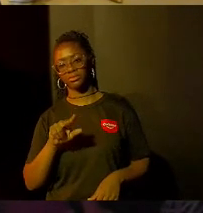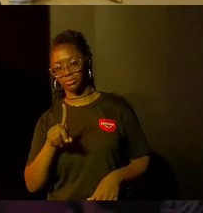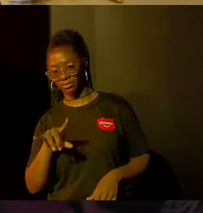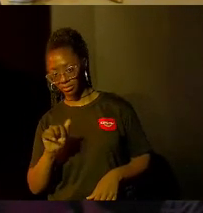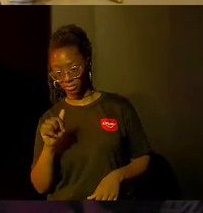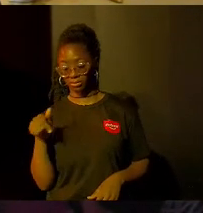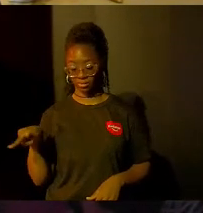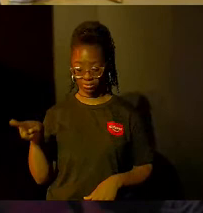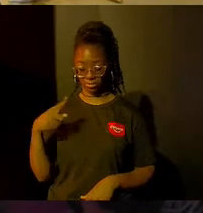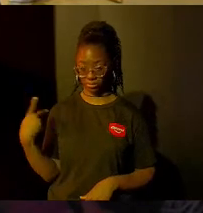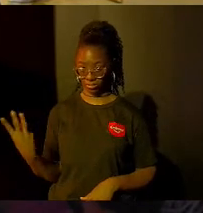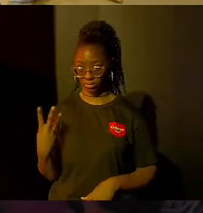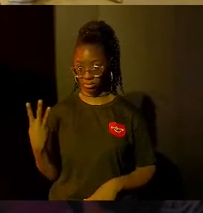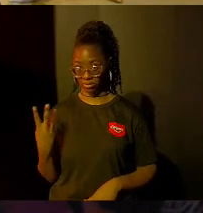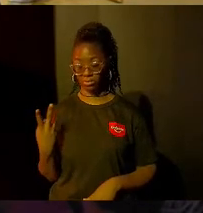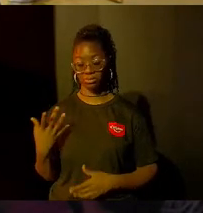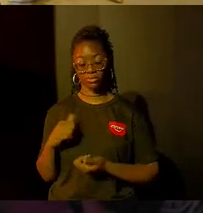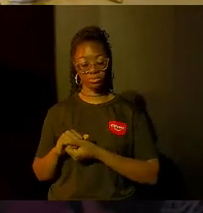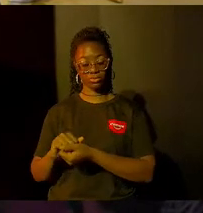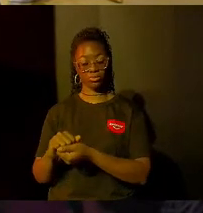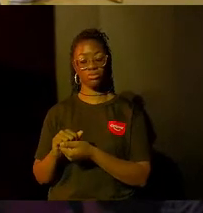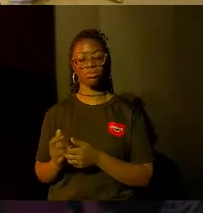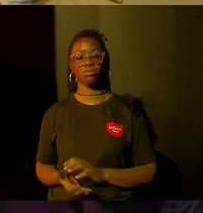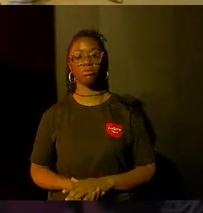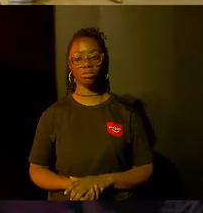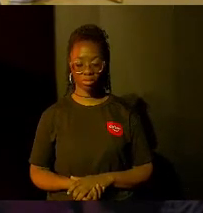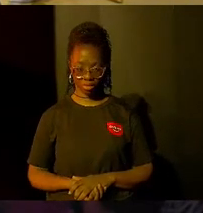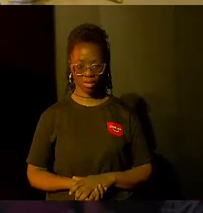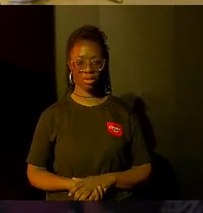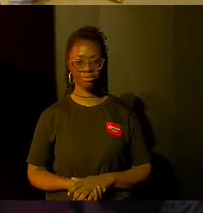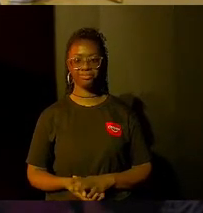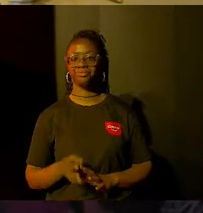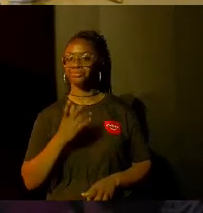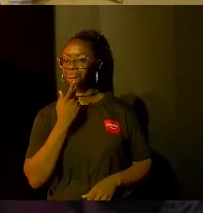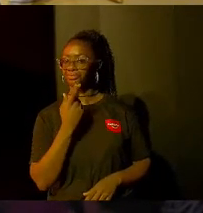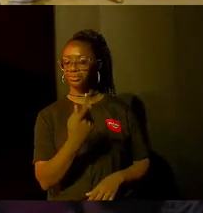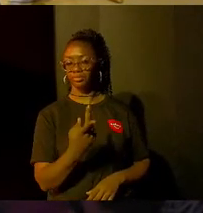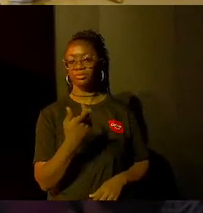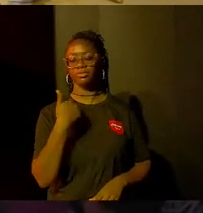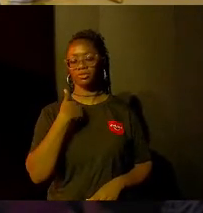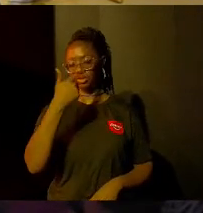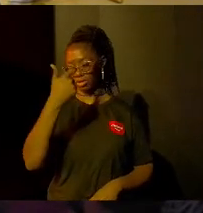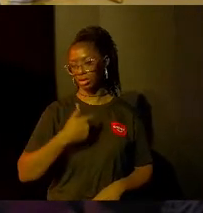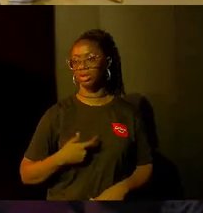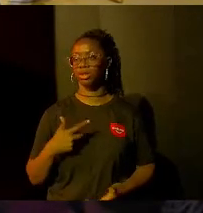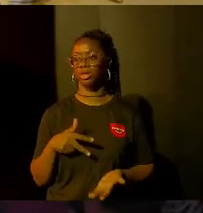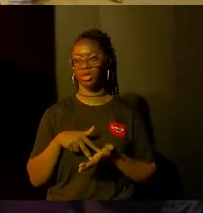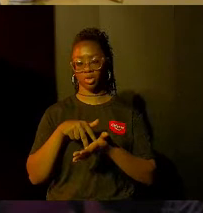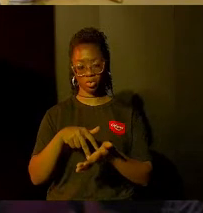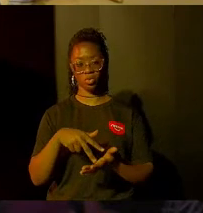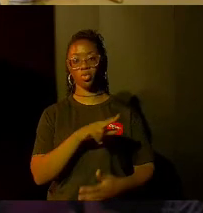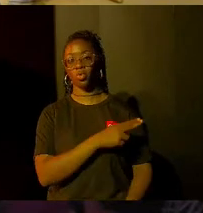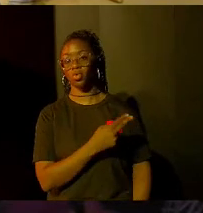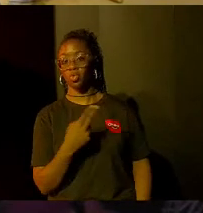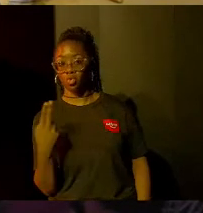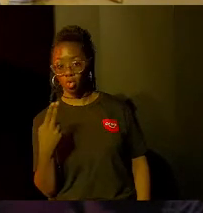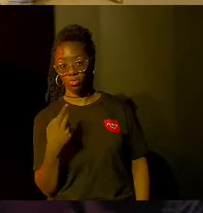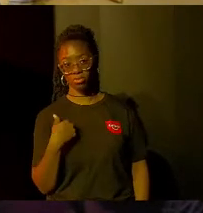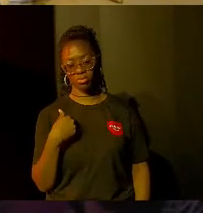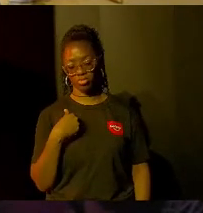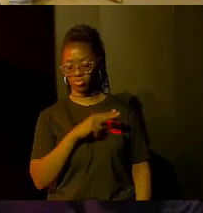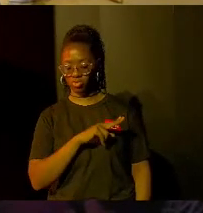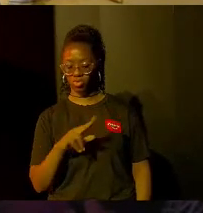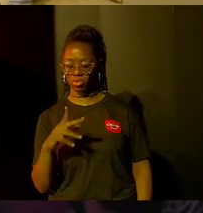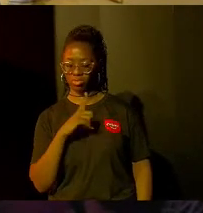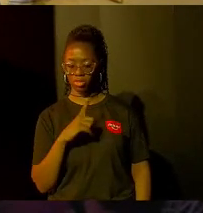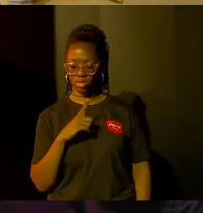para dizer que eu tenho um nome eu tenho